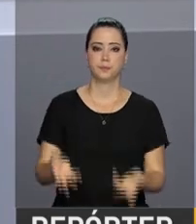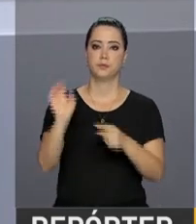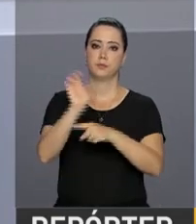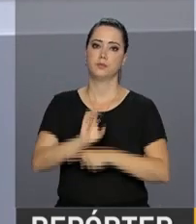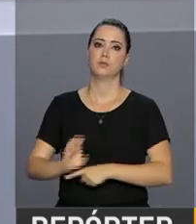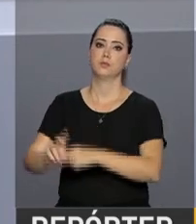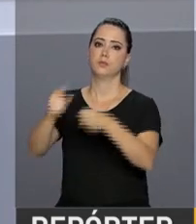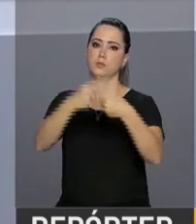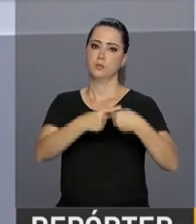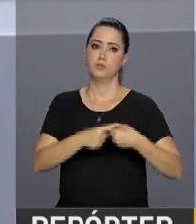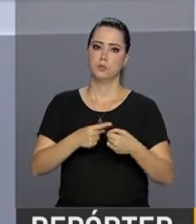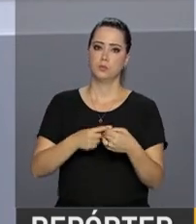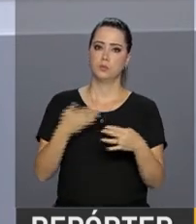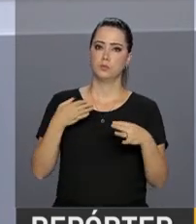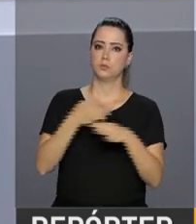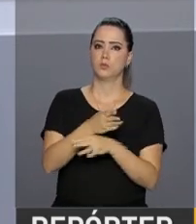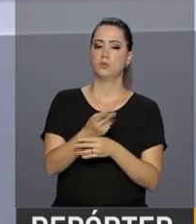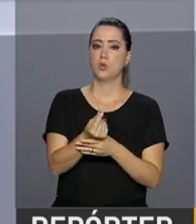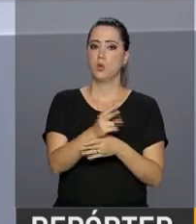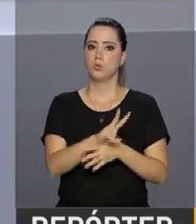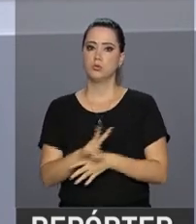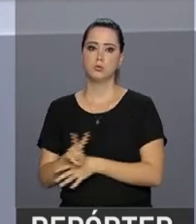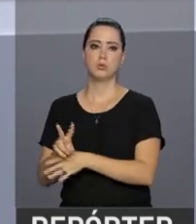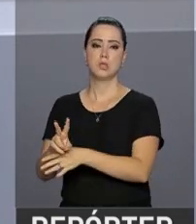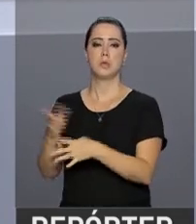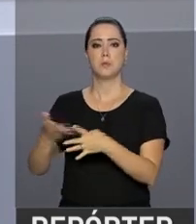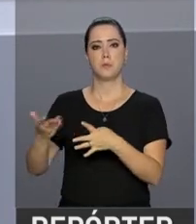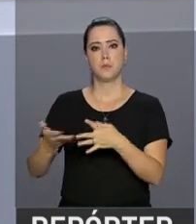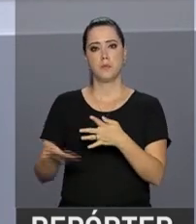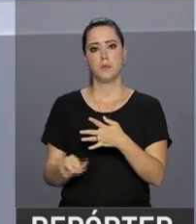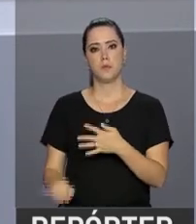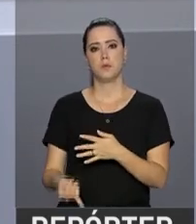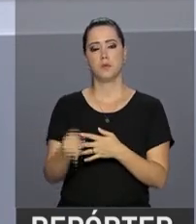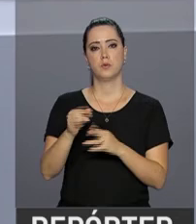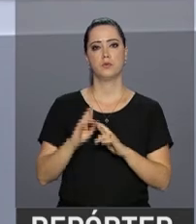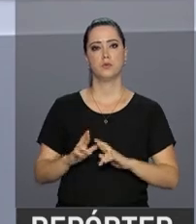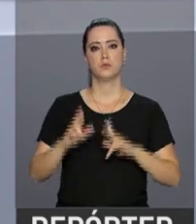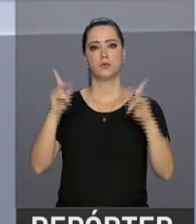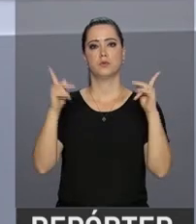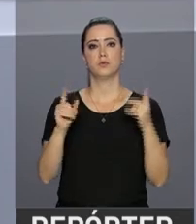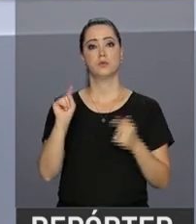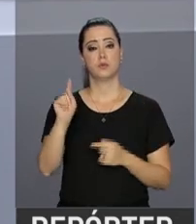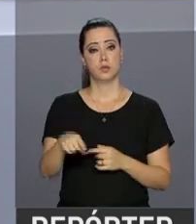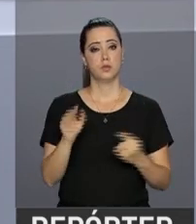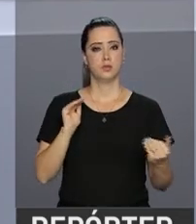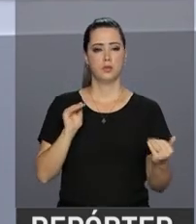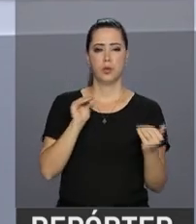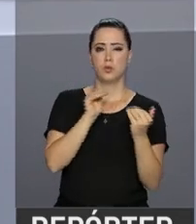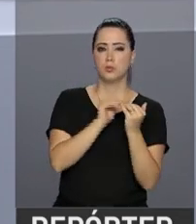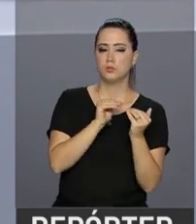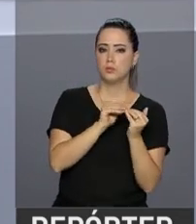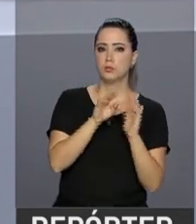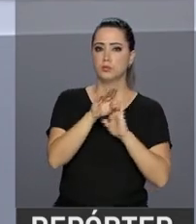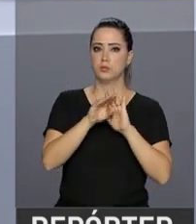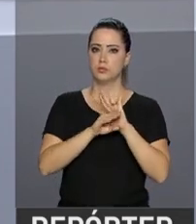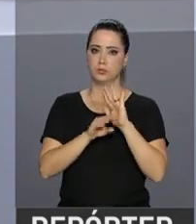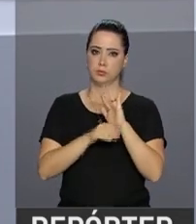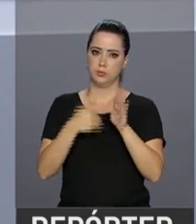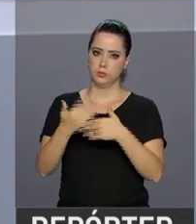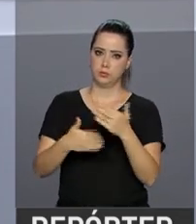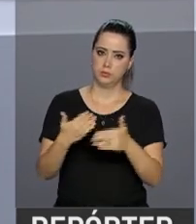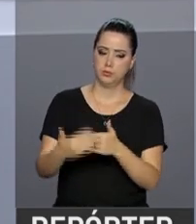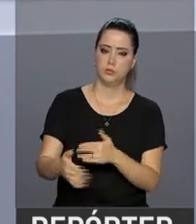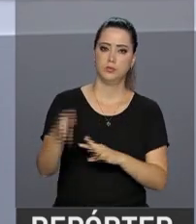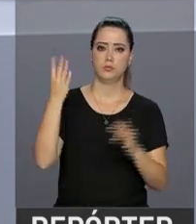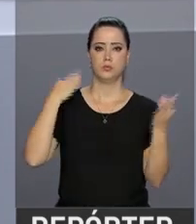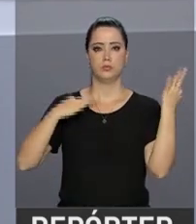incentivar estados e municípios a acessarem linhas de financiamento com prazos e juros diferenciados. Esses são os objetivos do Programa